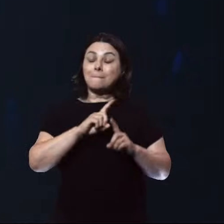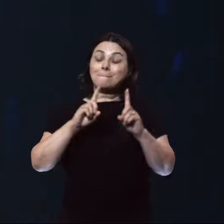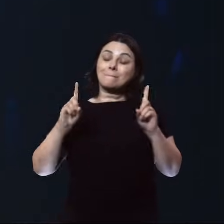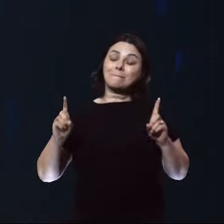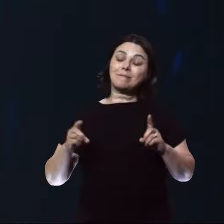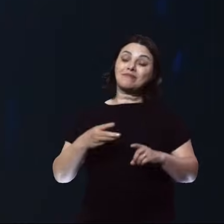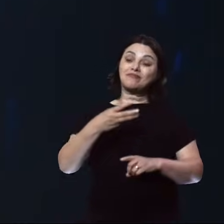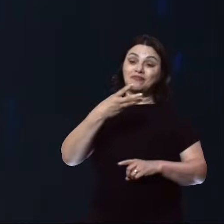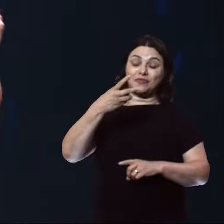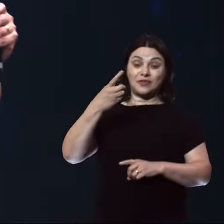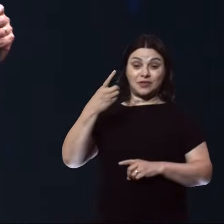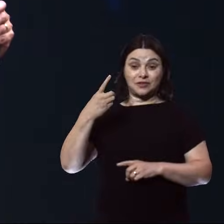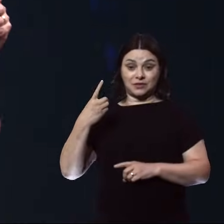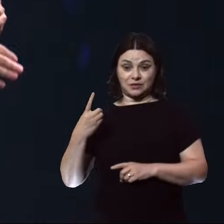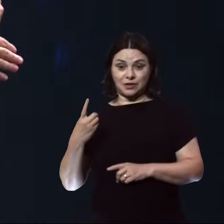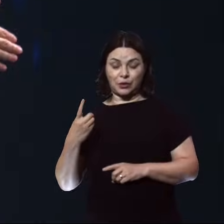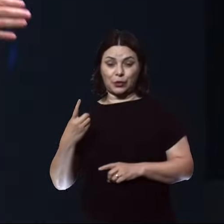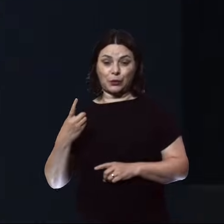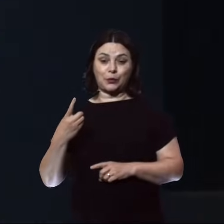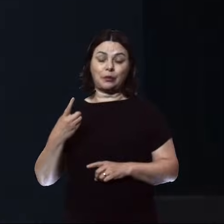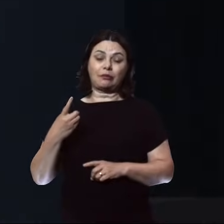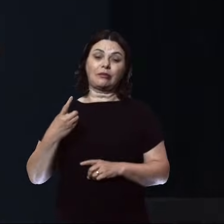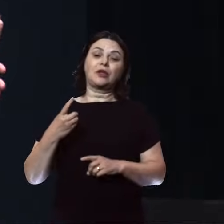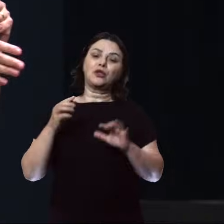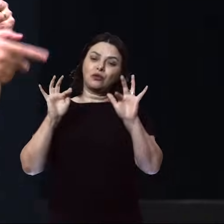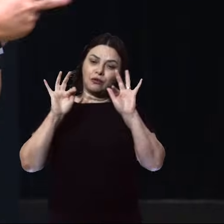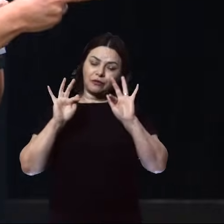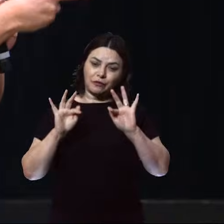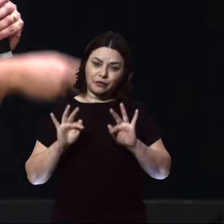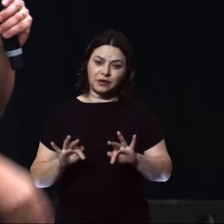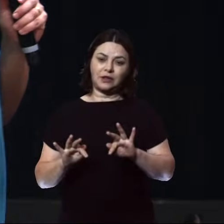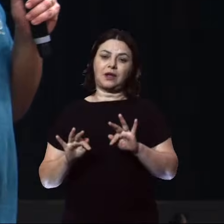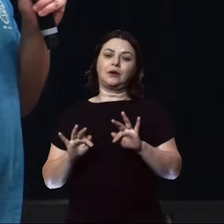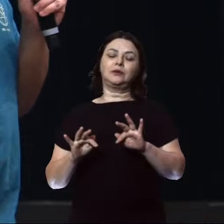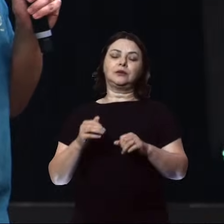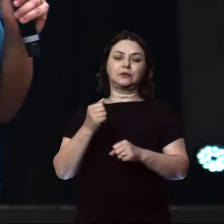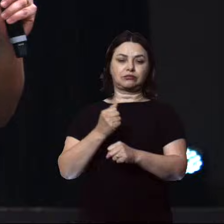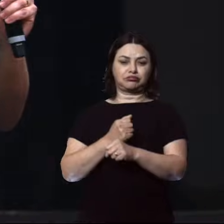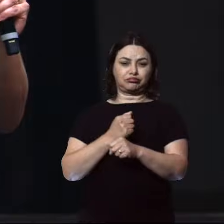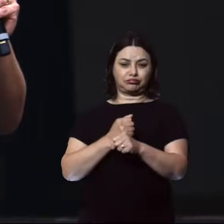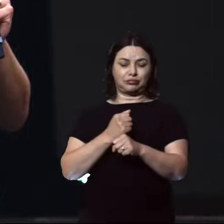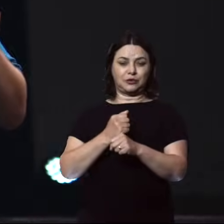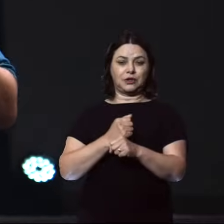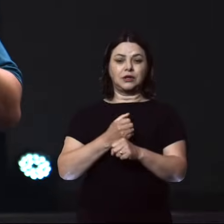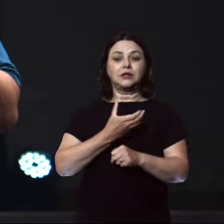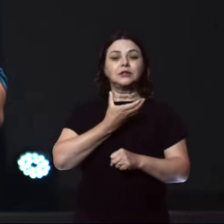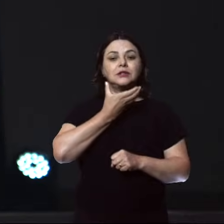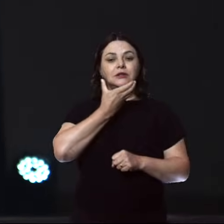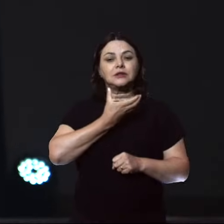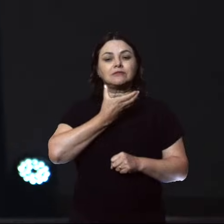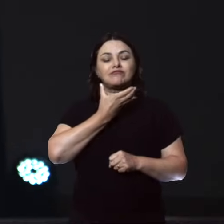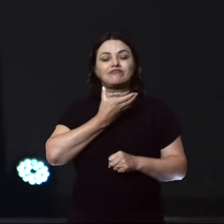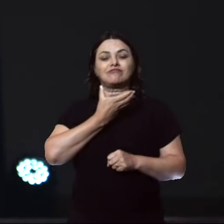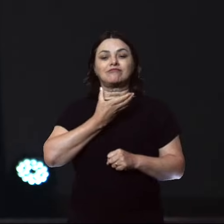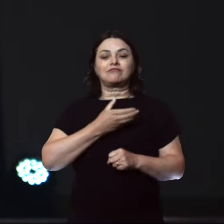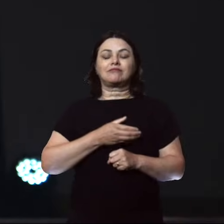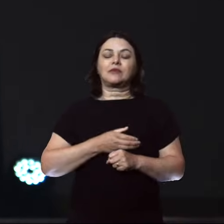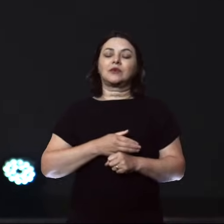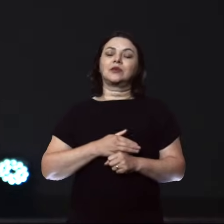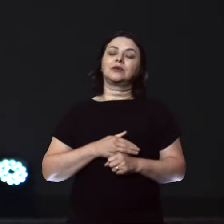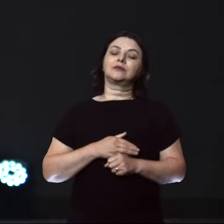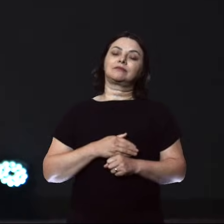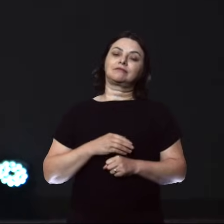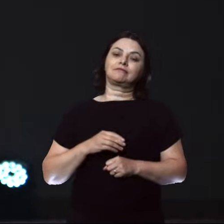dezembro, a avó da Eve, às vésperas de completar 85 anos, que ela faria 2 anos, no dia 2, aliás,